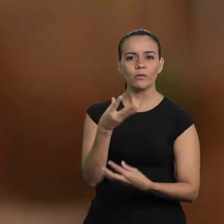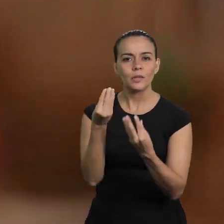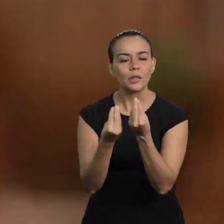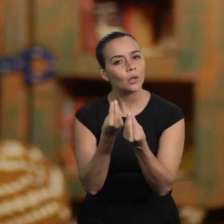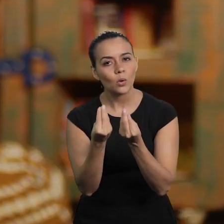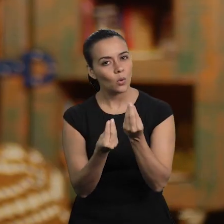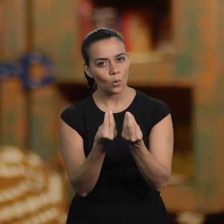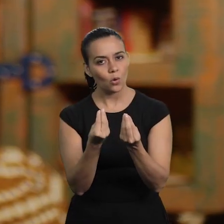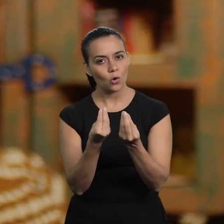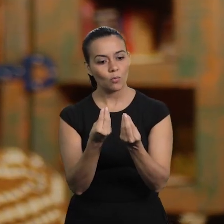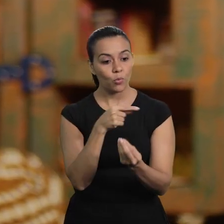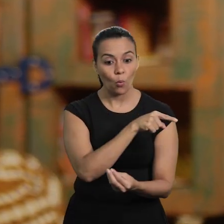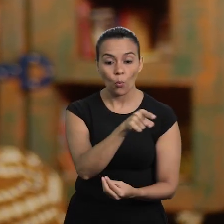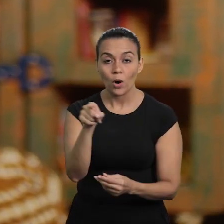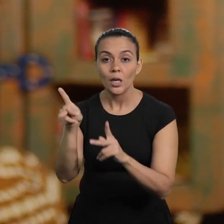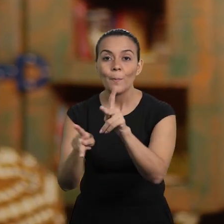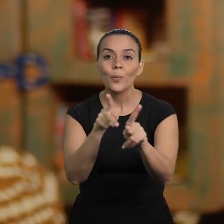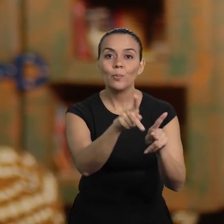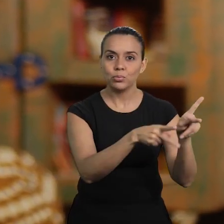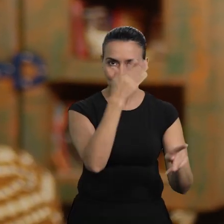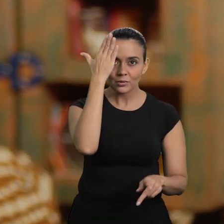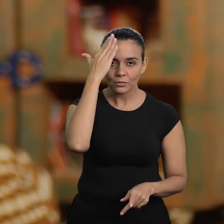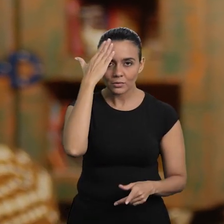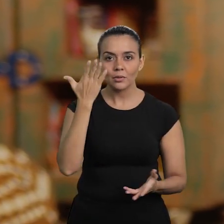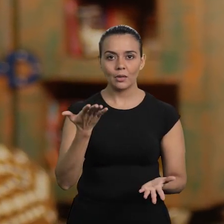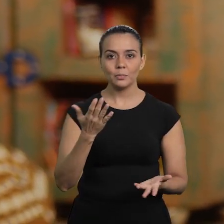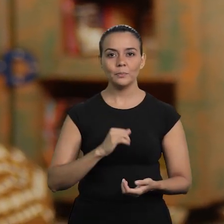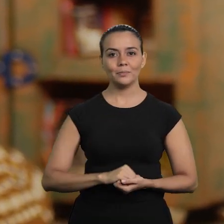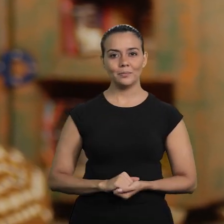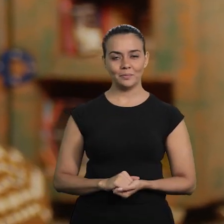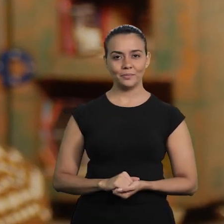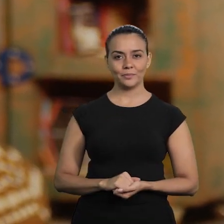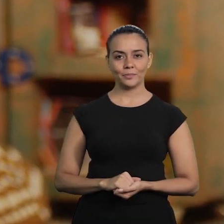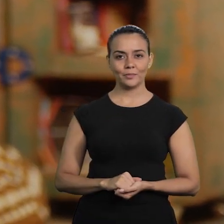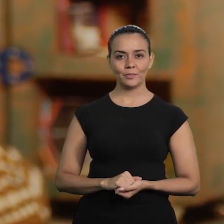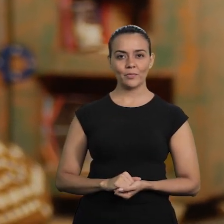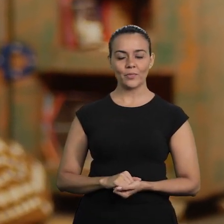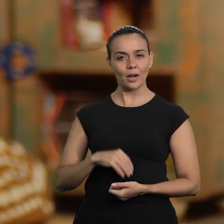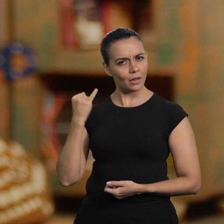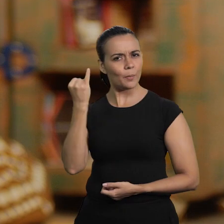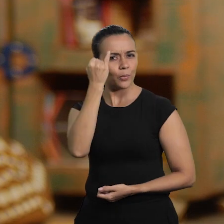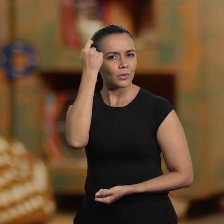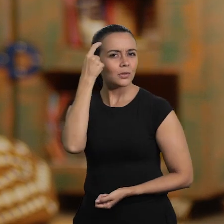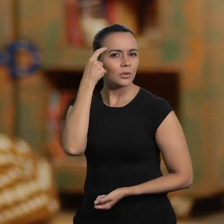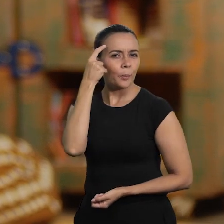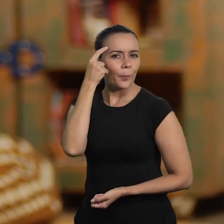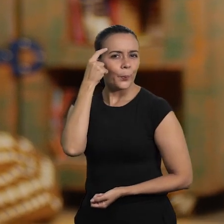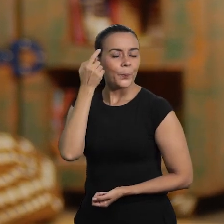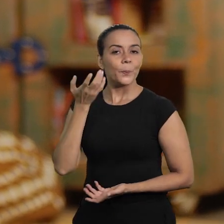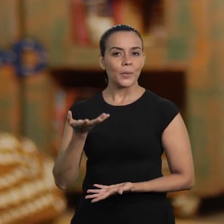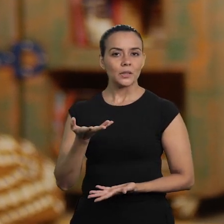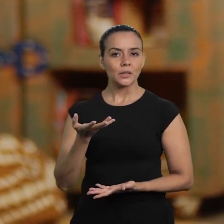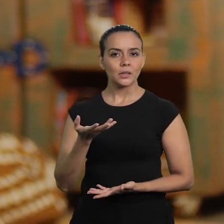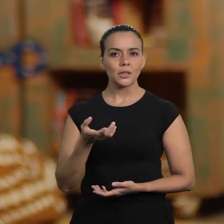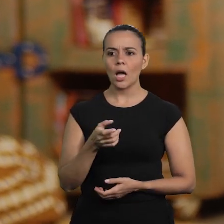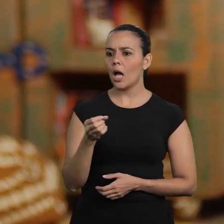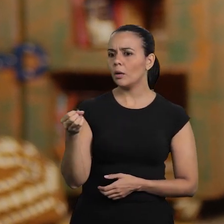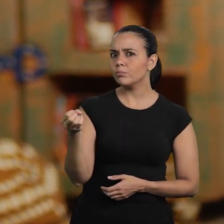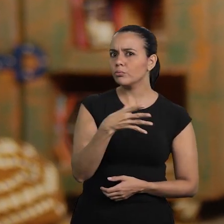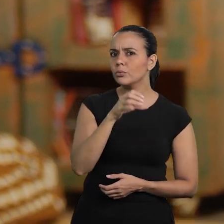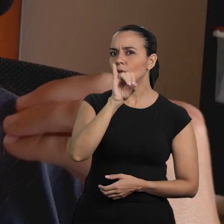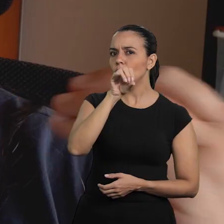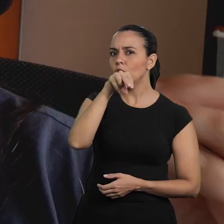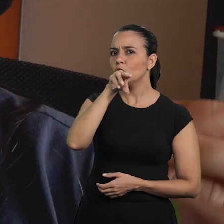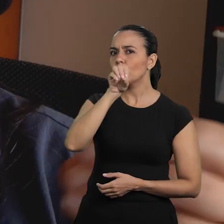estão no saber desses guardiões. Muito importante pensar que aquilo que a gente chama de inovação, que